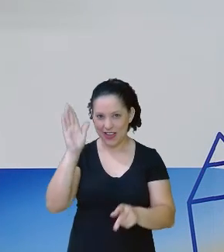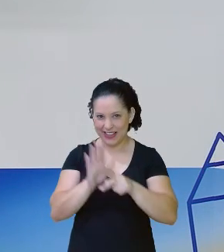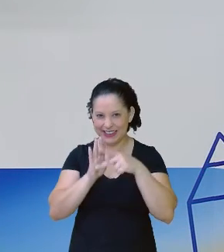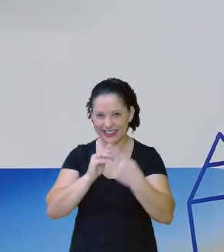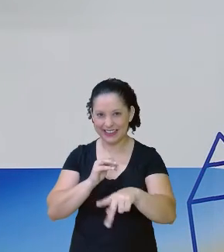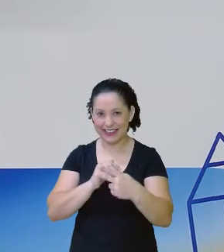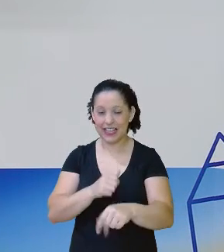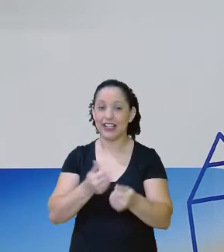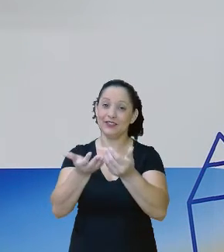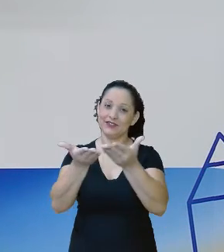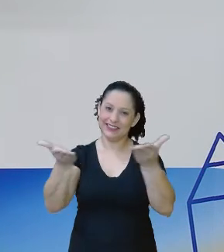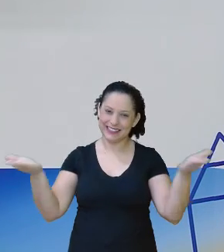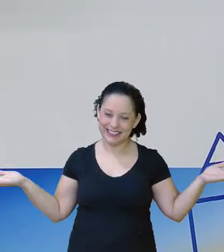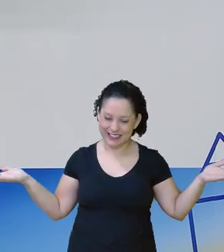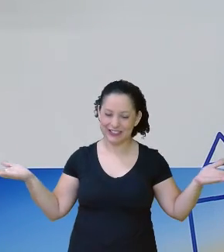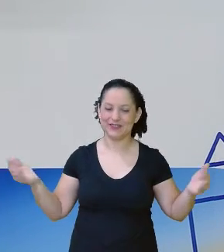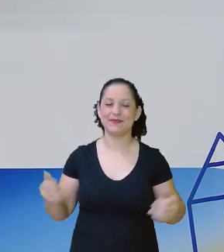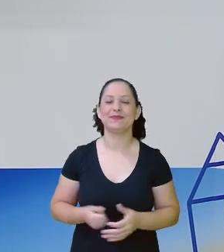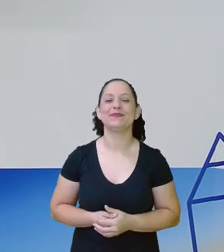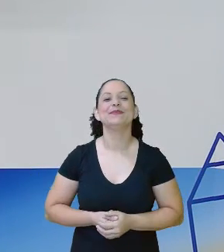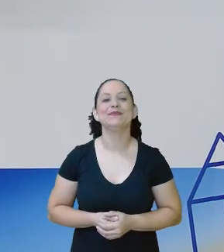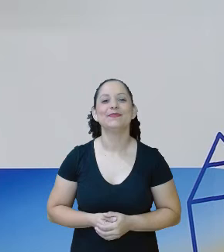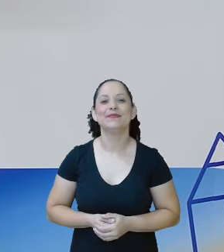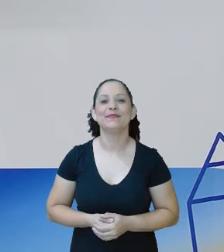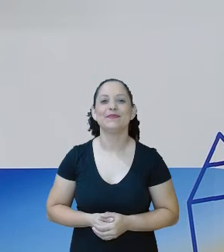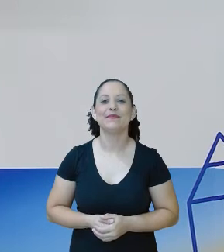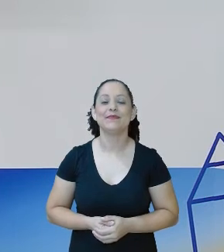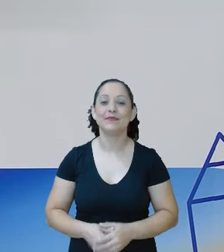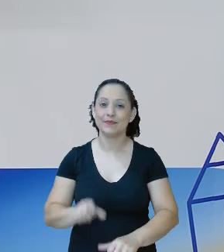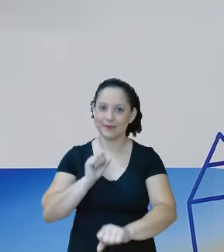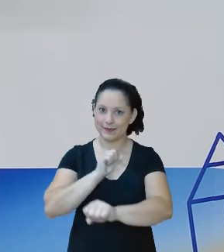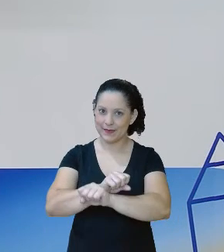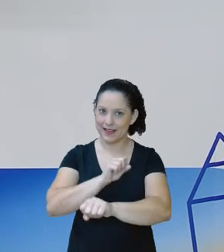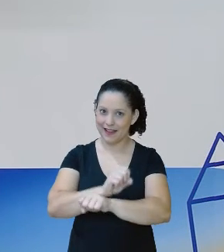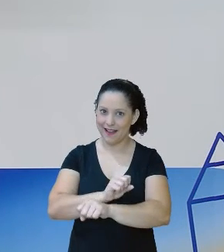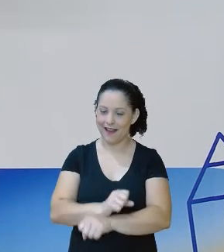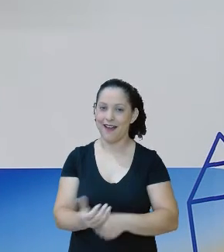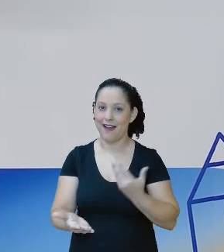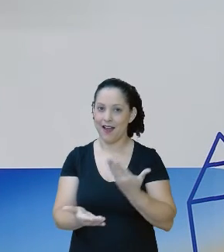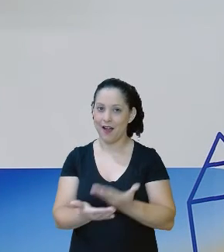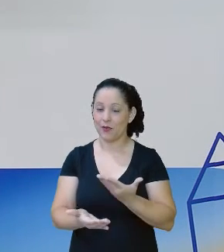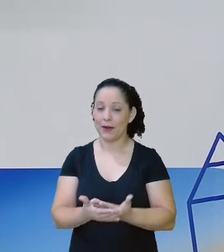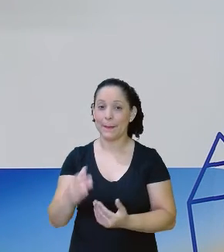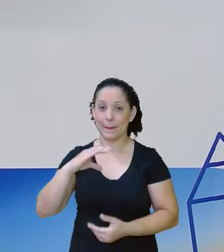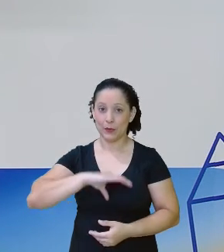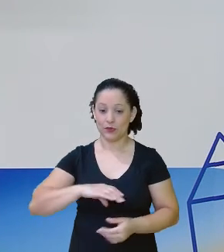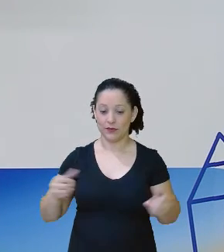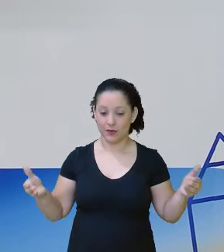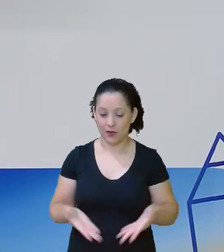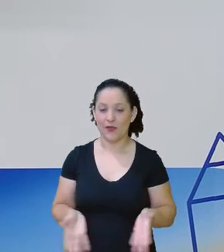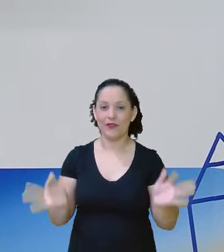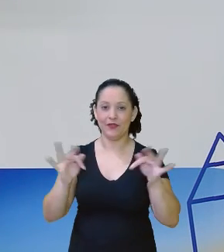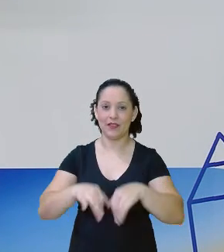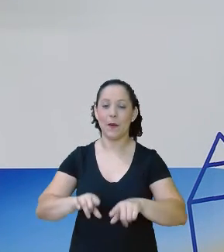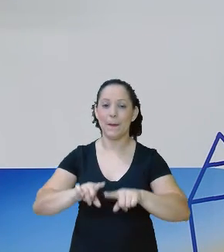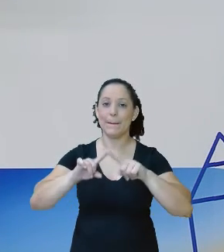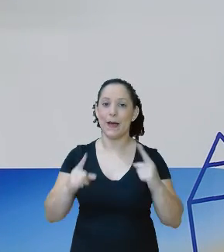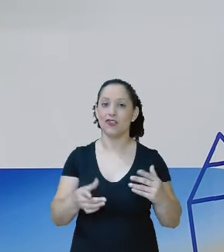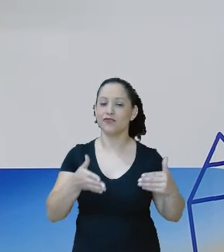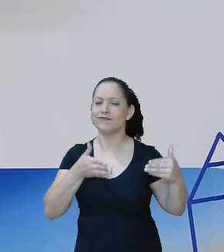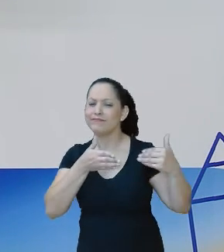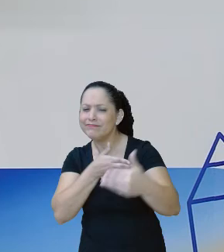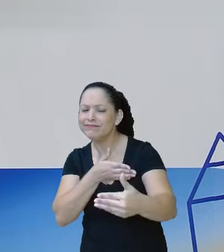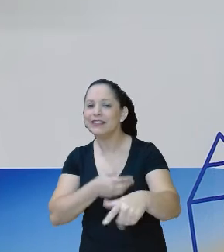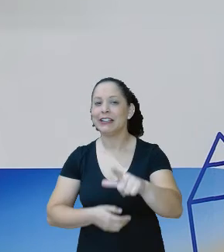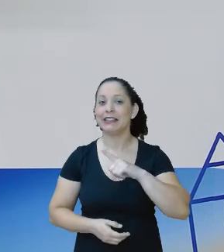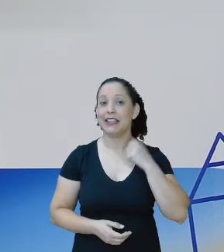Cinderela para a Maria e para todos vocês que acompanham. Fiquem aí, a aula de língua portuguesa está chegando ao fim, mas vai iniciar, ainda